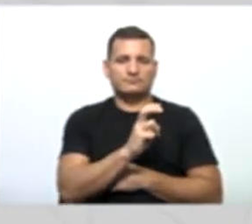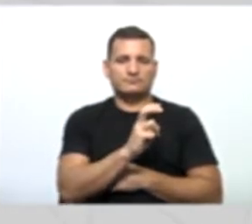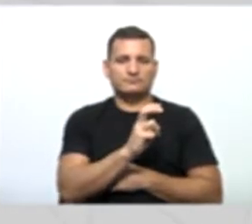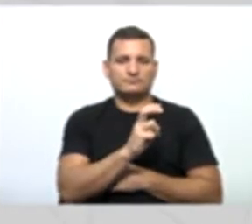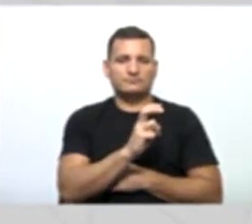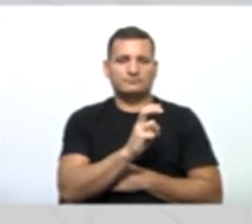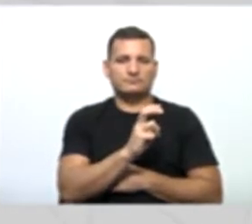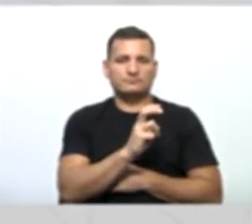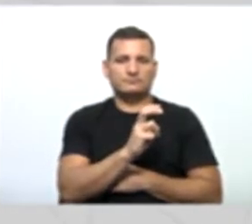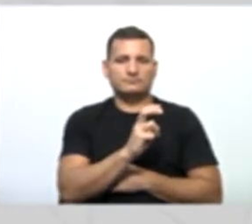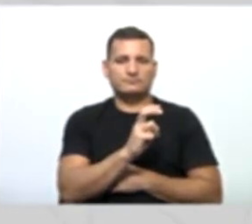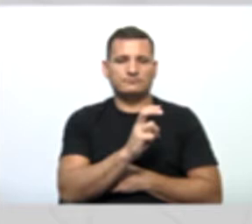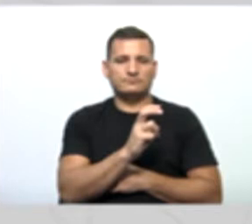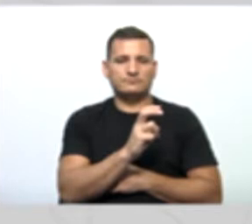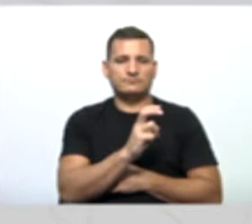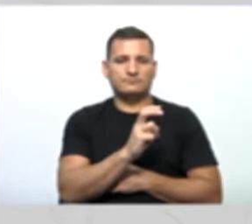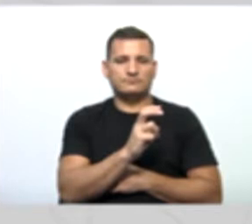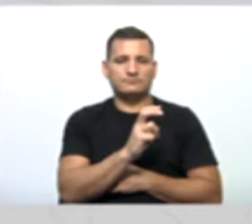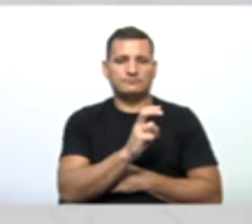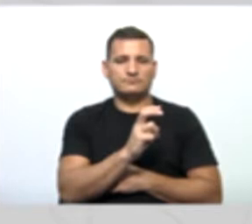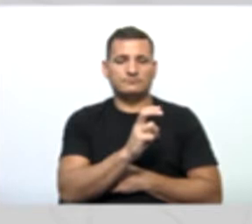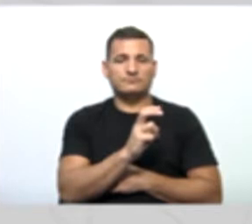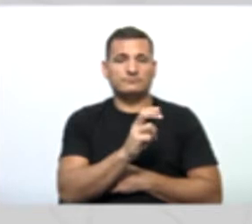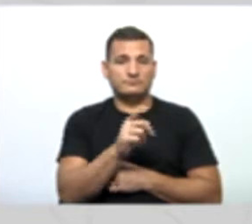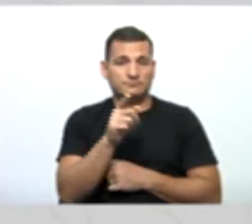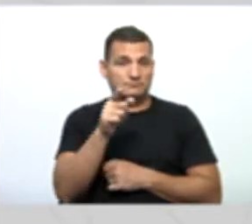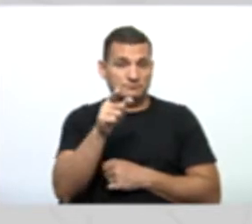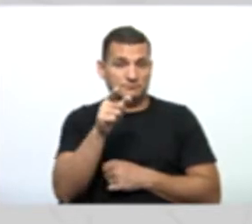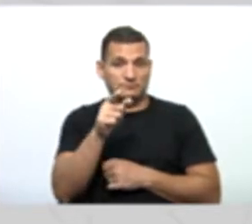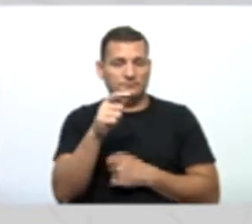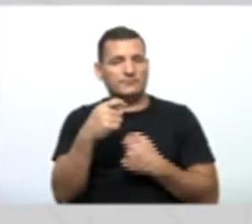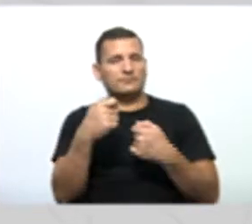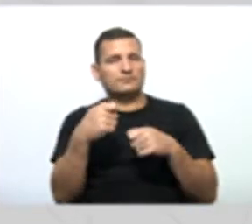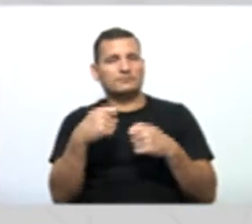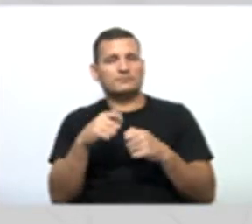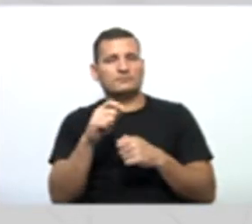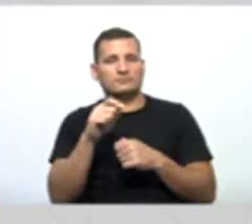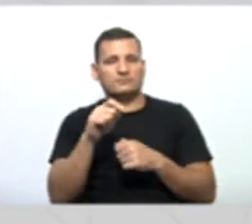vezes. Olha só que interessante. Você precisou